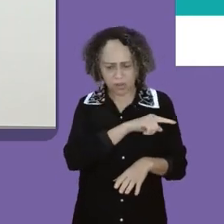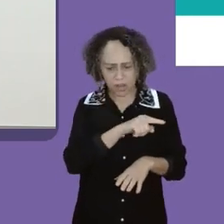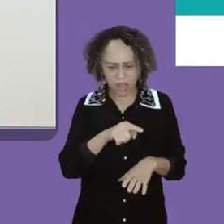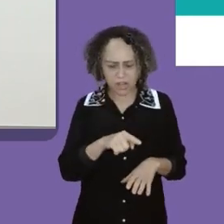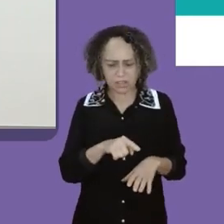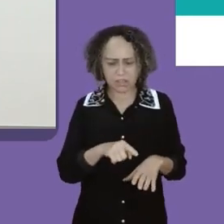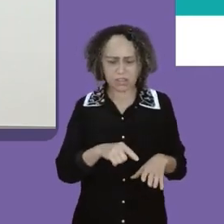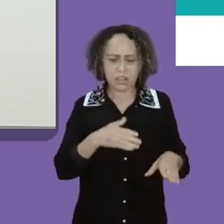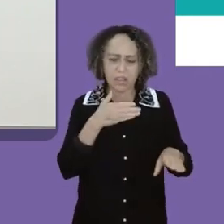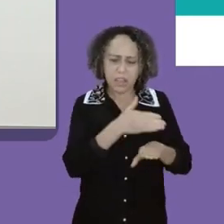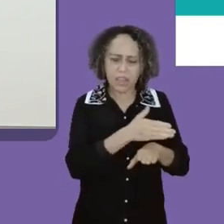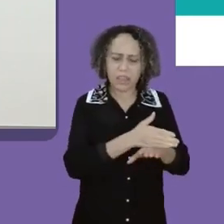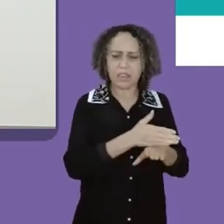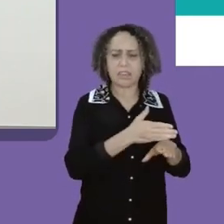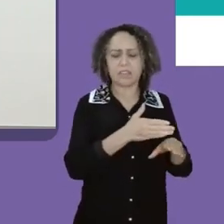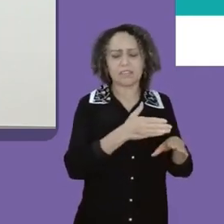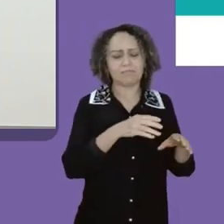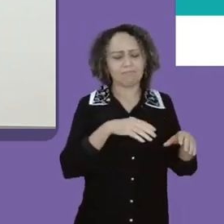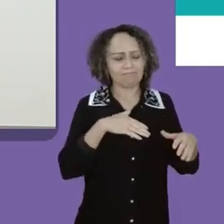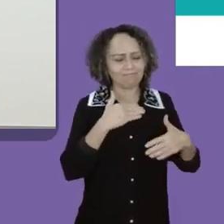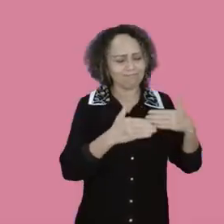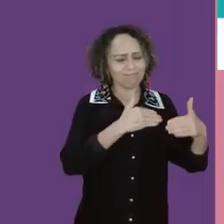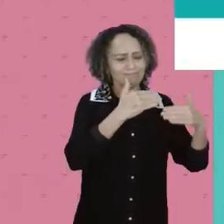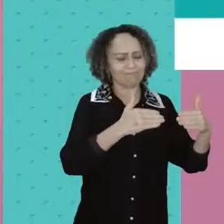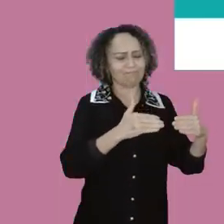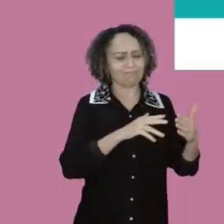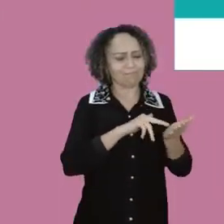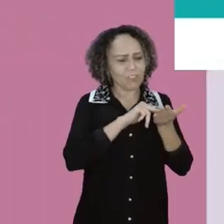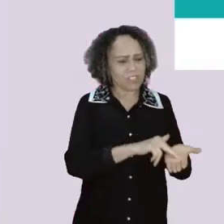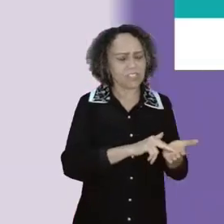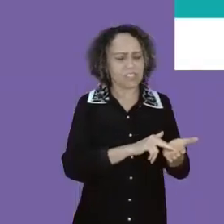de organização, é um processo de resistência.